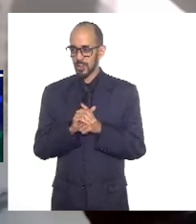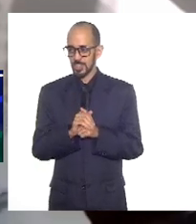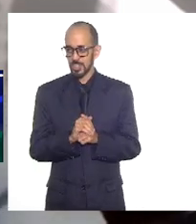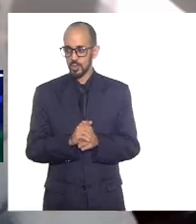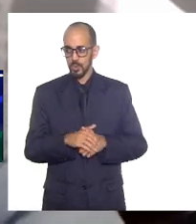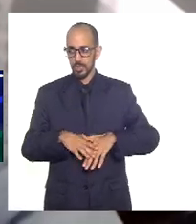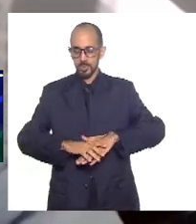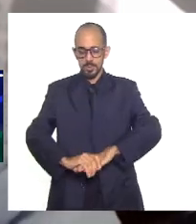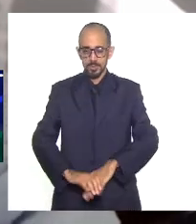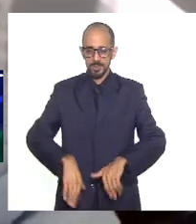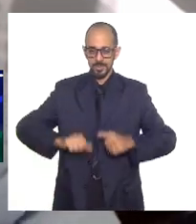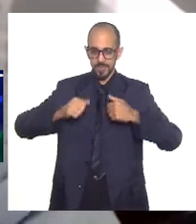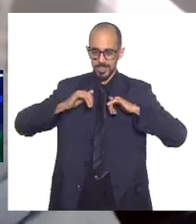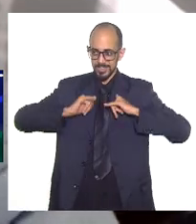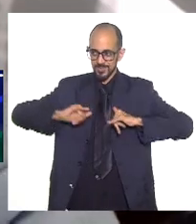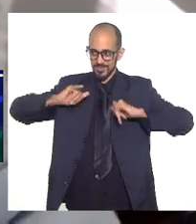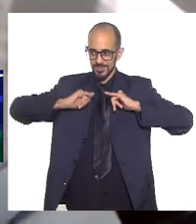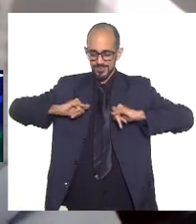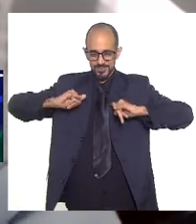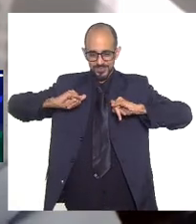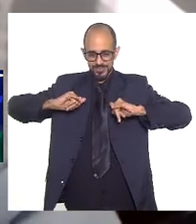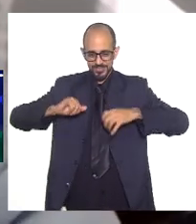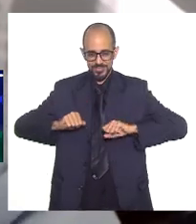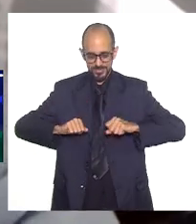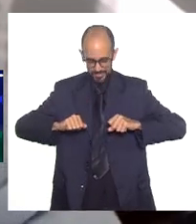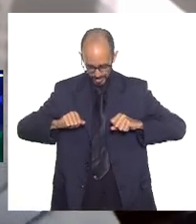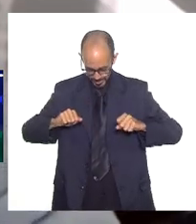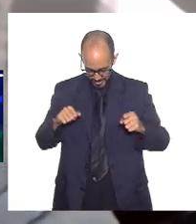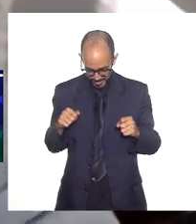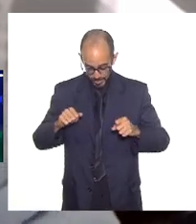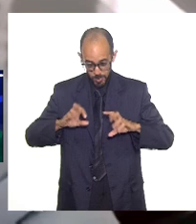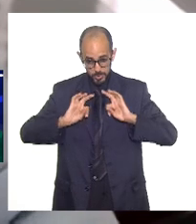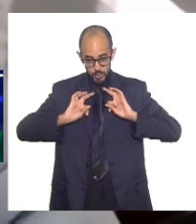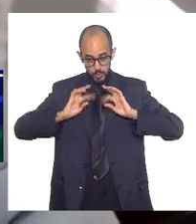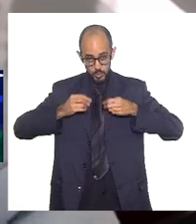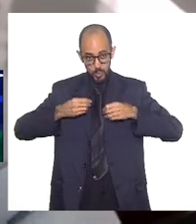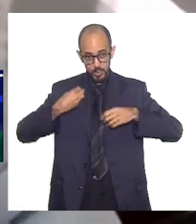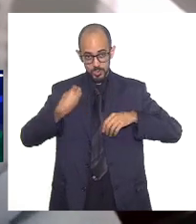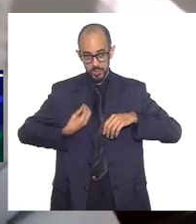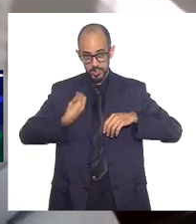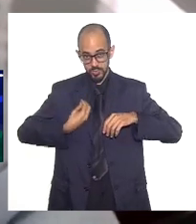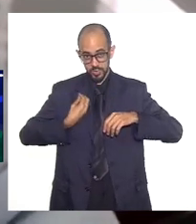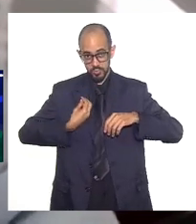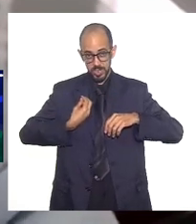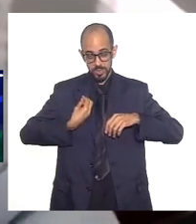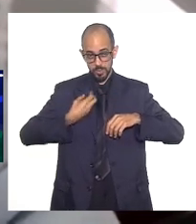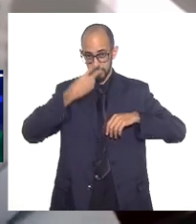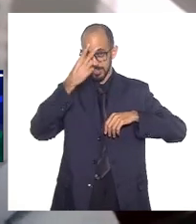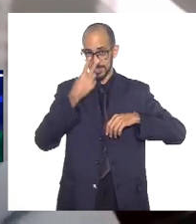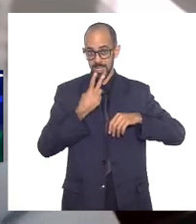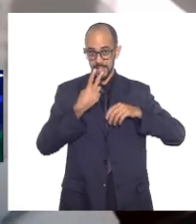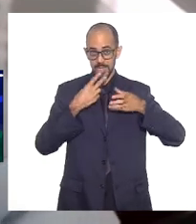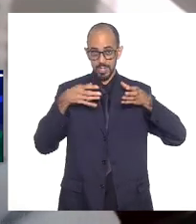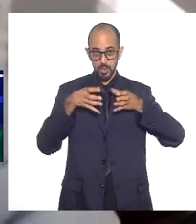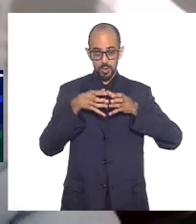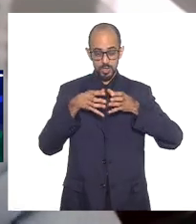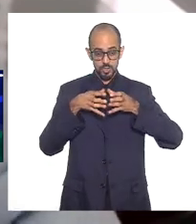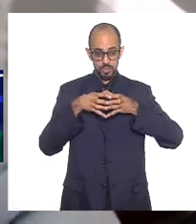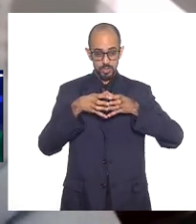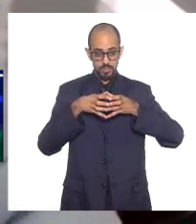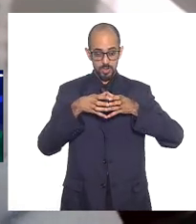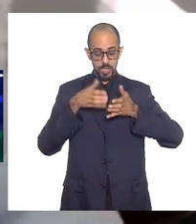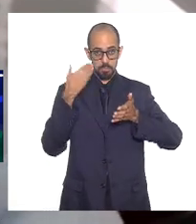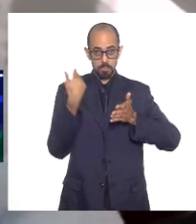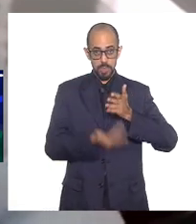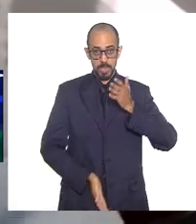propagados e difundidos na convivência social. É como se todos estivessem vivendo uma cegueira coletiva, e perdessem de